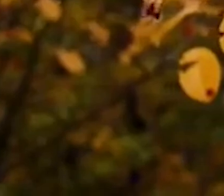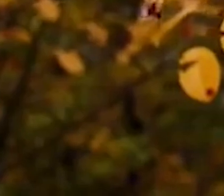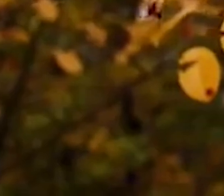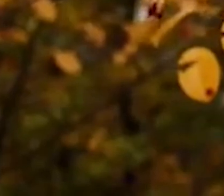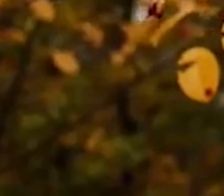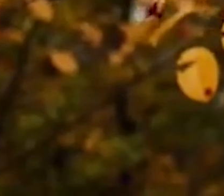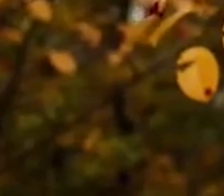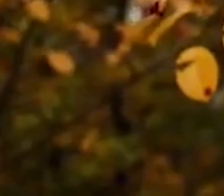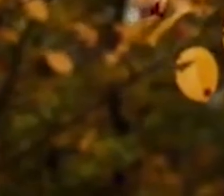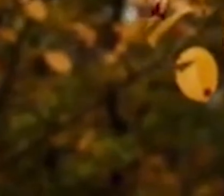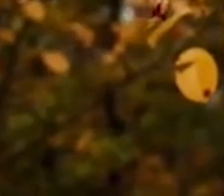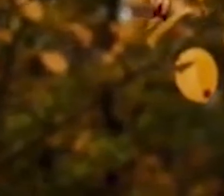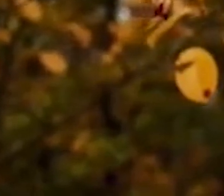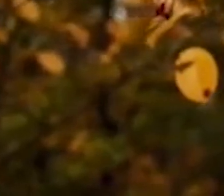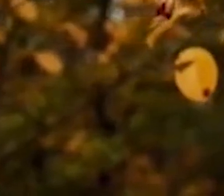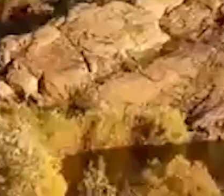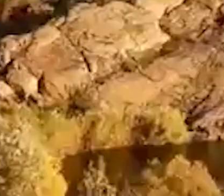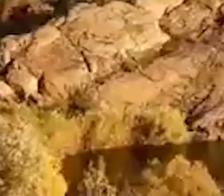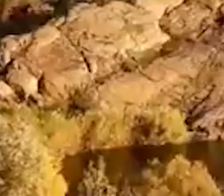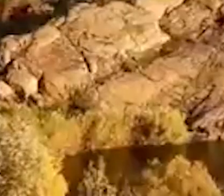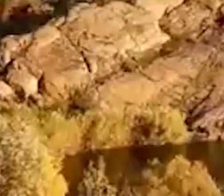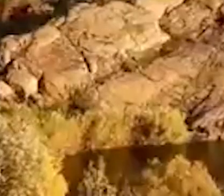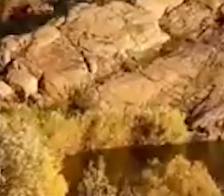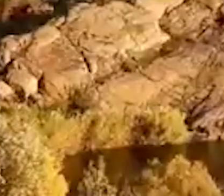Entonces aprovecha todas las horas,